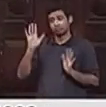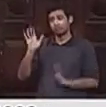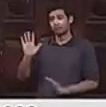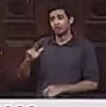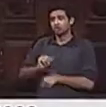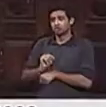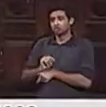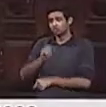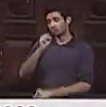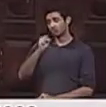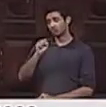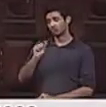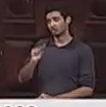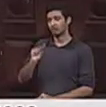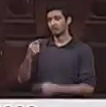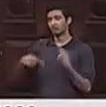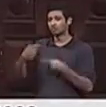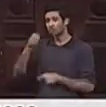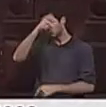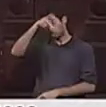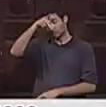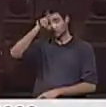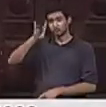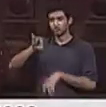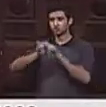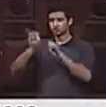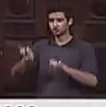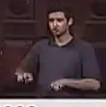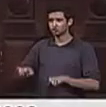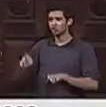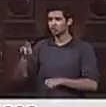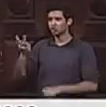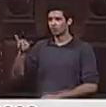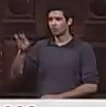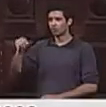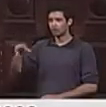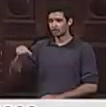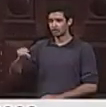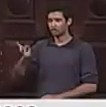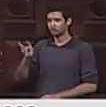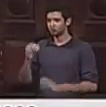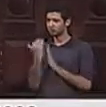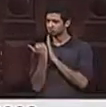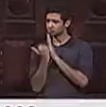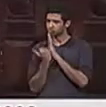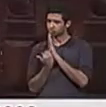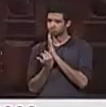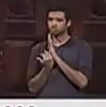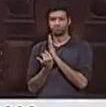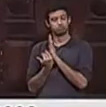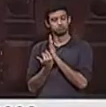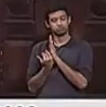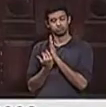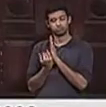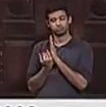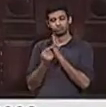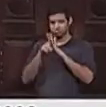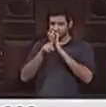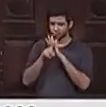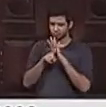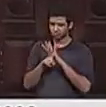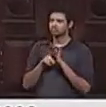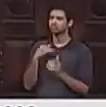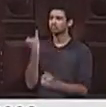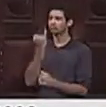qualquer política pública, não só a de infraestrutura urbana, seja pautada para uma análise criteriosa de onde estão as demandas